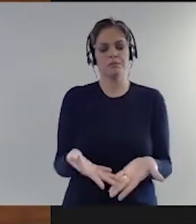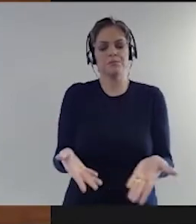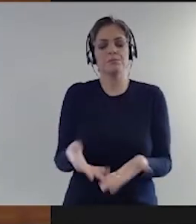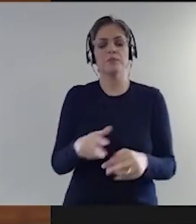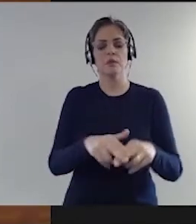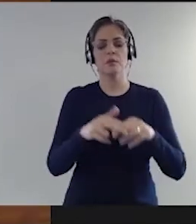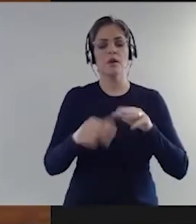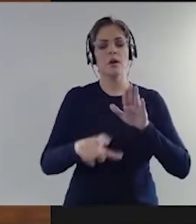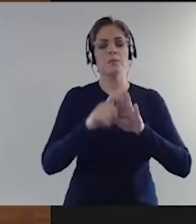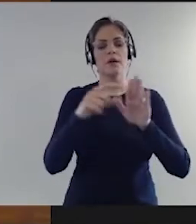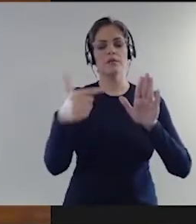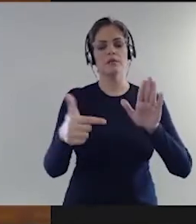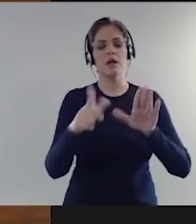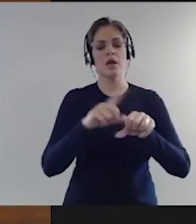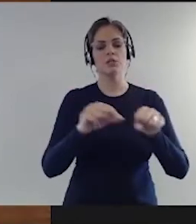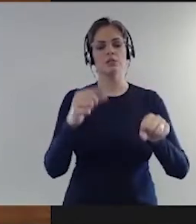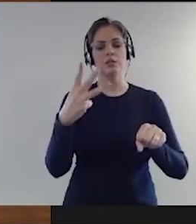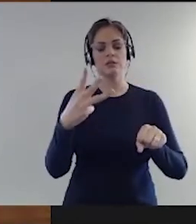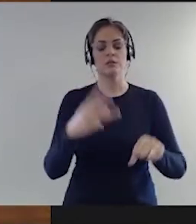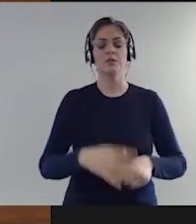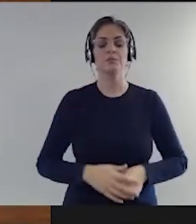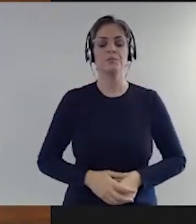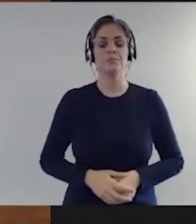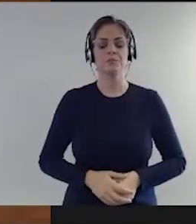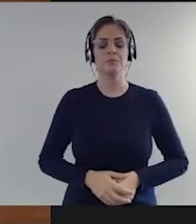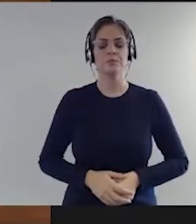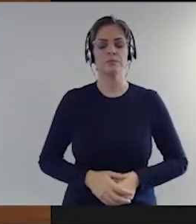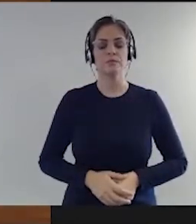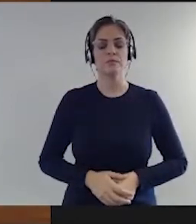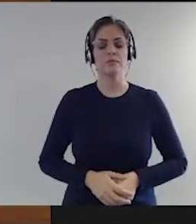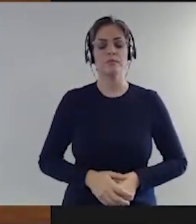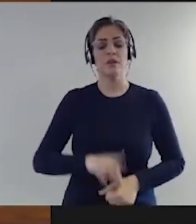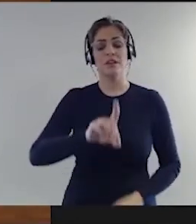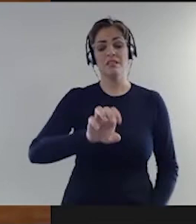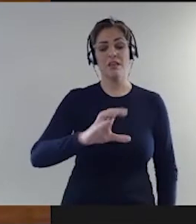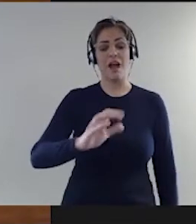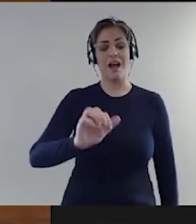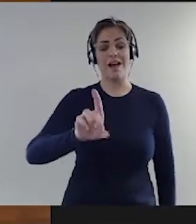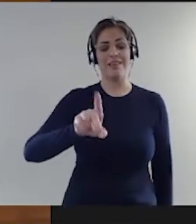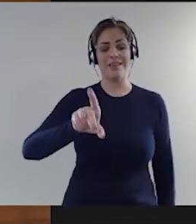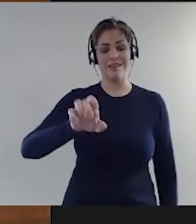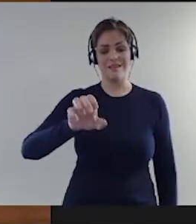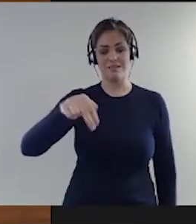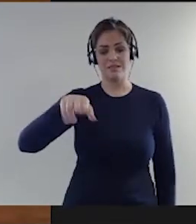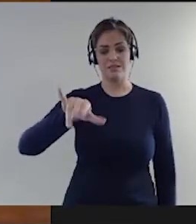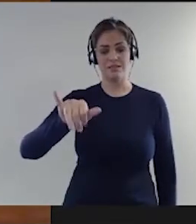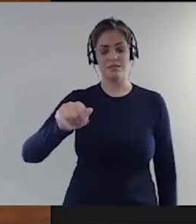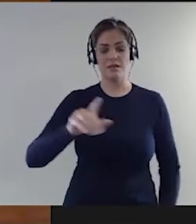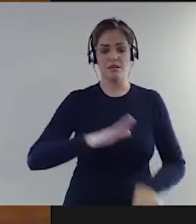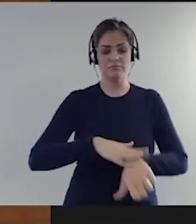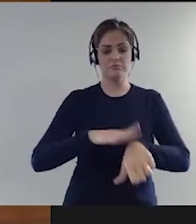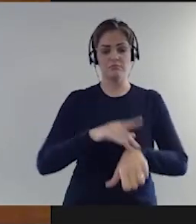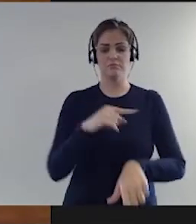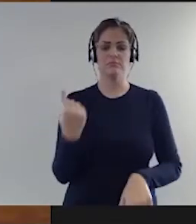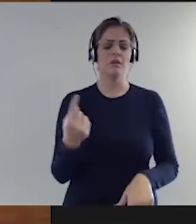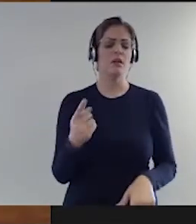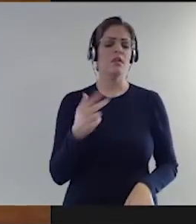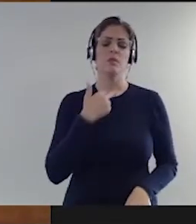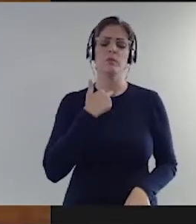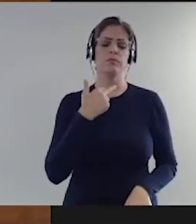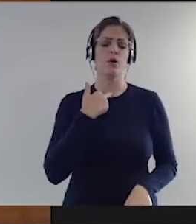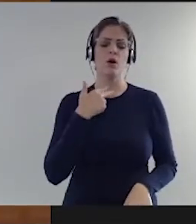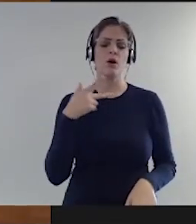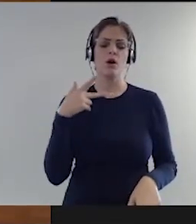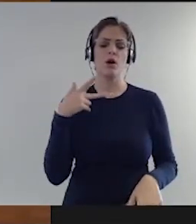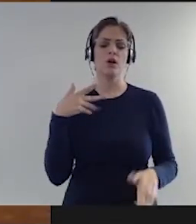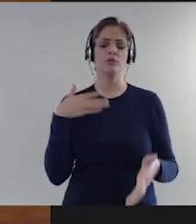pelo parágrafo 2º do artigo 3º, ainda que, obviamente, a decadência não deveria ser sujeita à interrupção